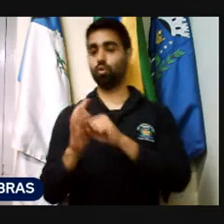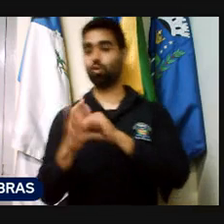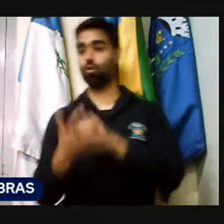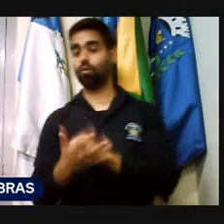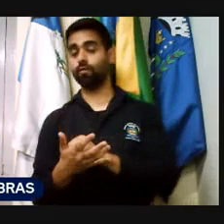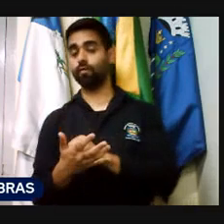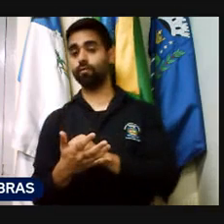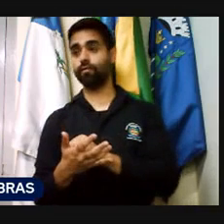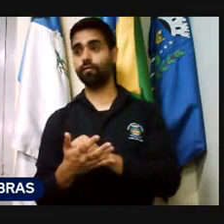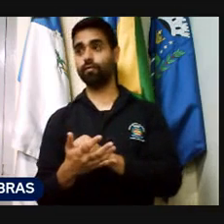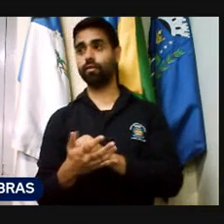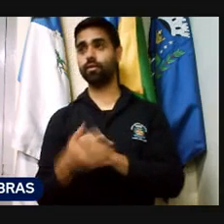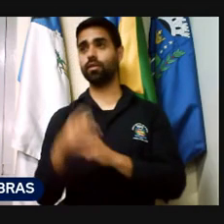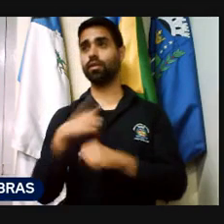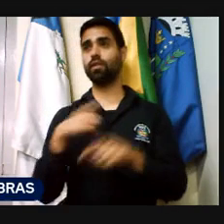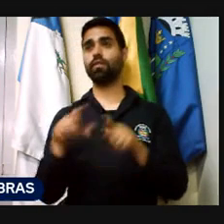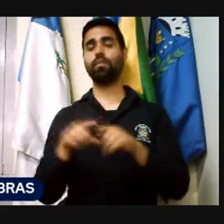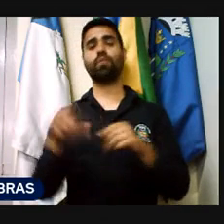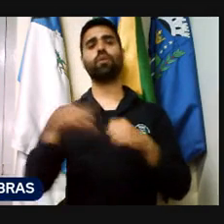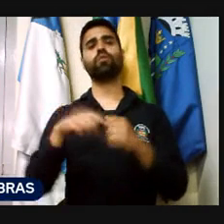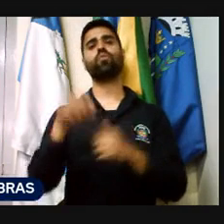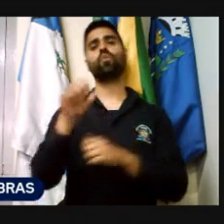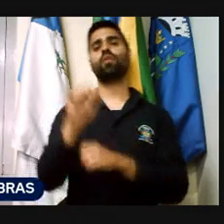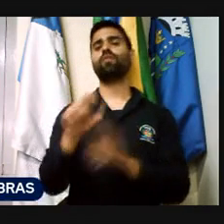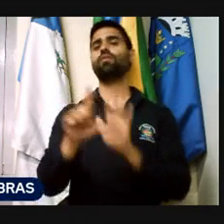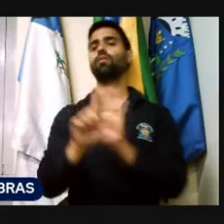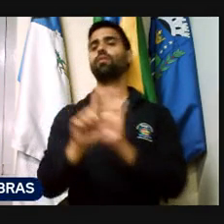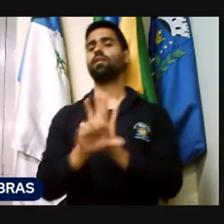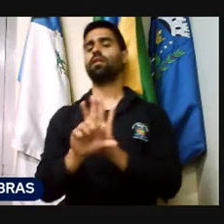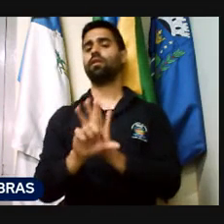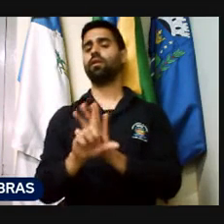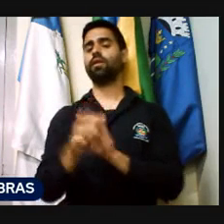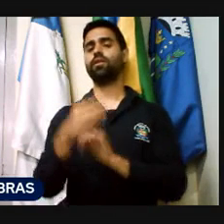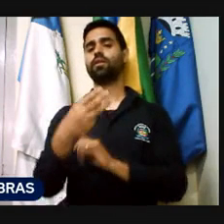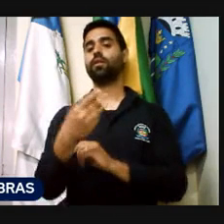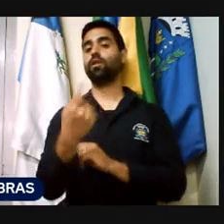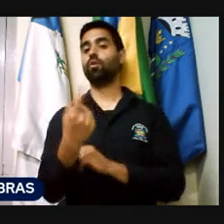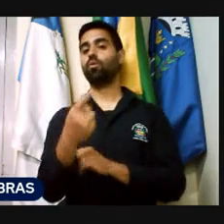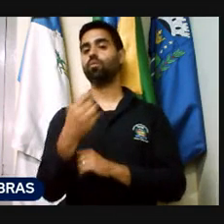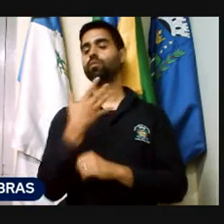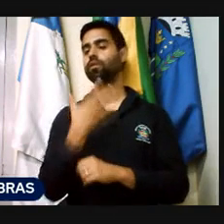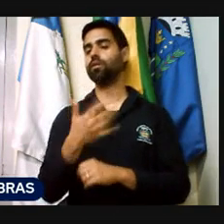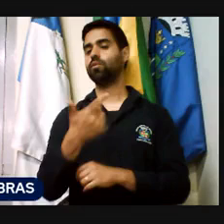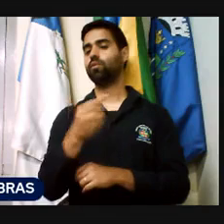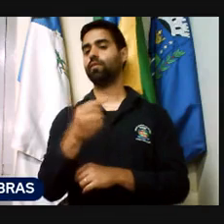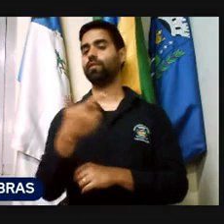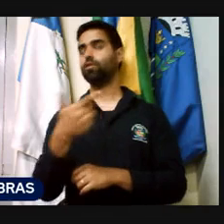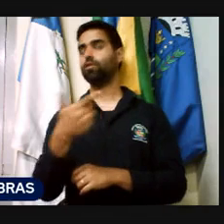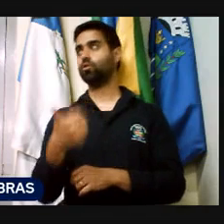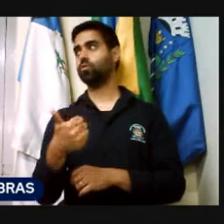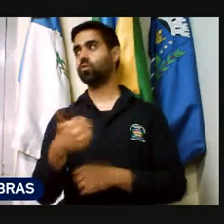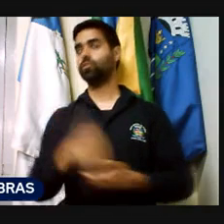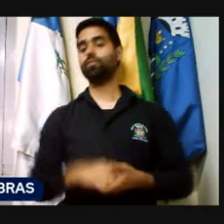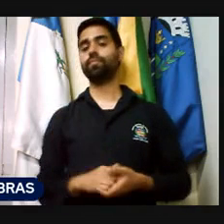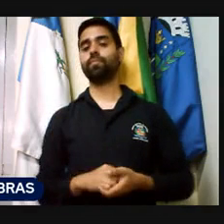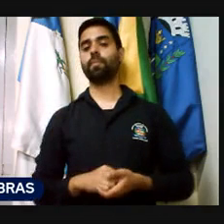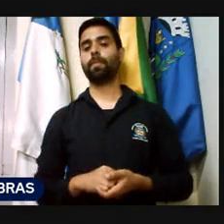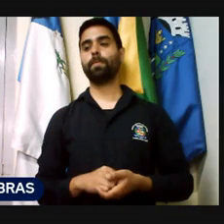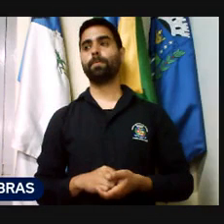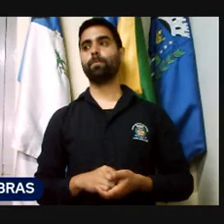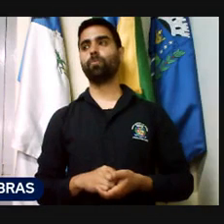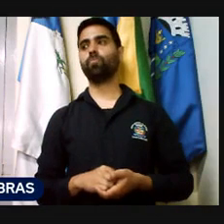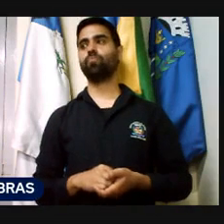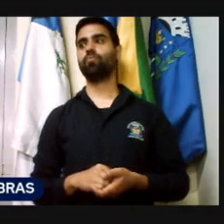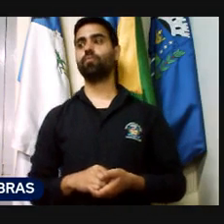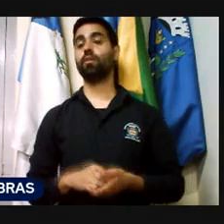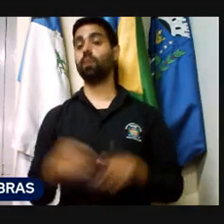qual resultou nas vedações do artigo 8º da Lei Complementar, de 31 de dezembro de 2021, de 20, para os demais